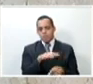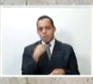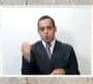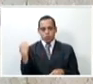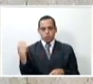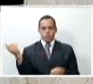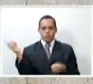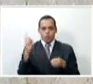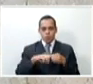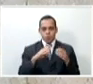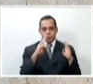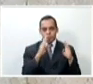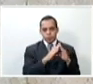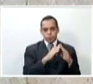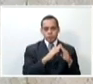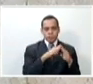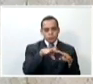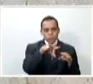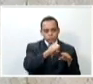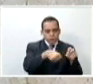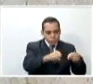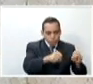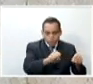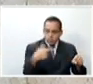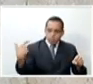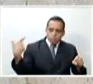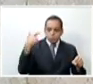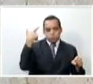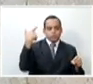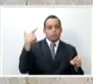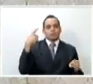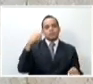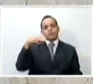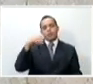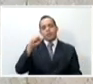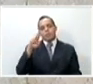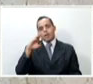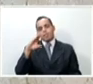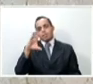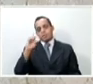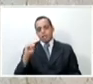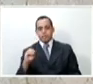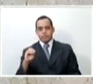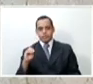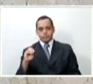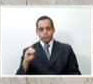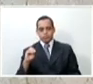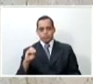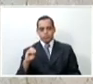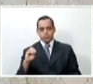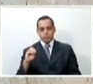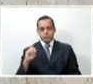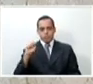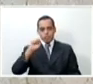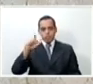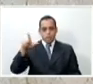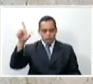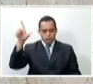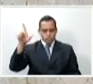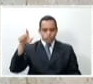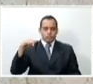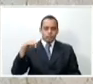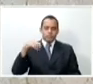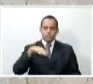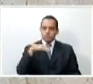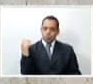de uma operação delegada e foi buscar a moto e foi morto. Soldado Marcelo William Ribeiro, do 19º Batalhão na Zona Leste, foi